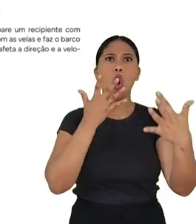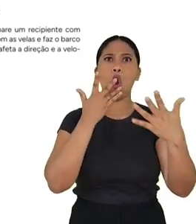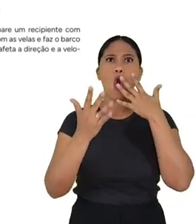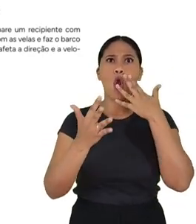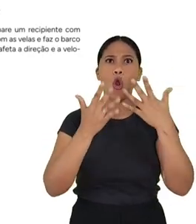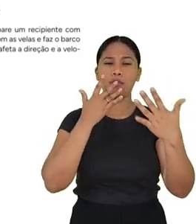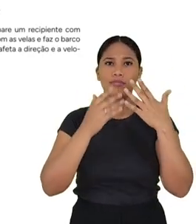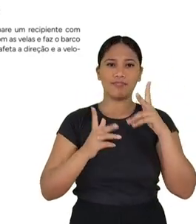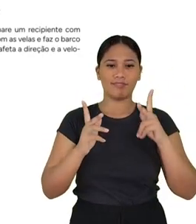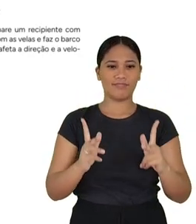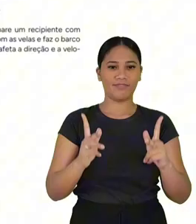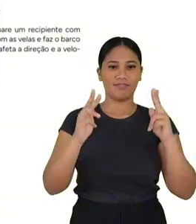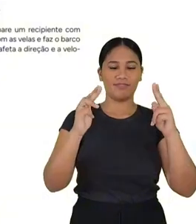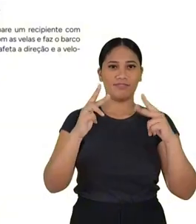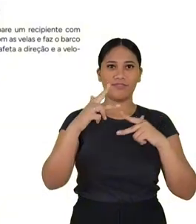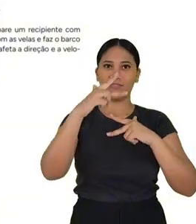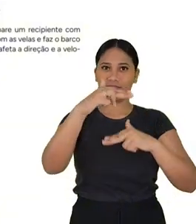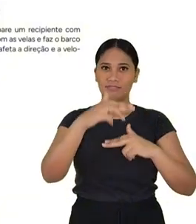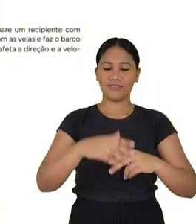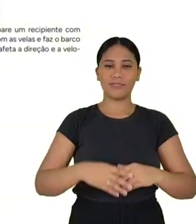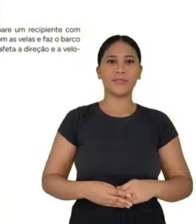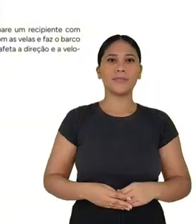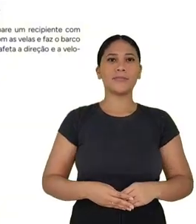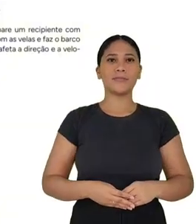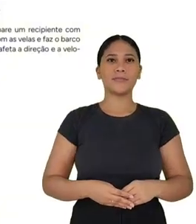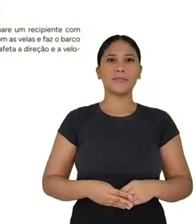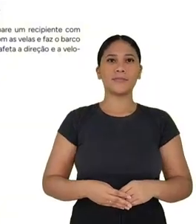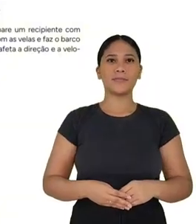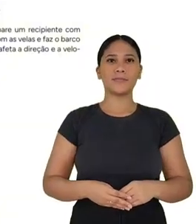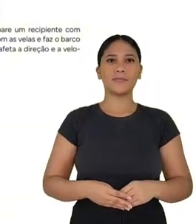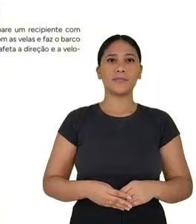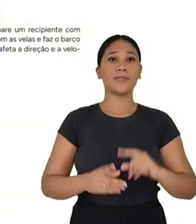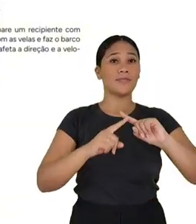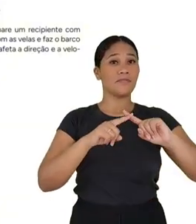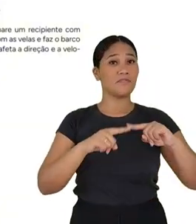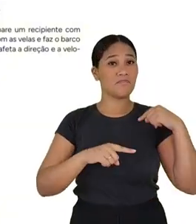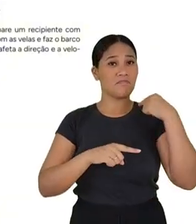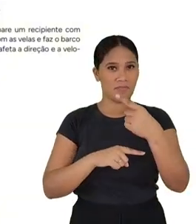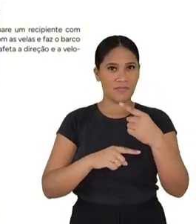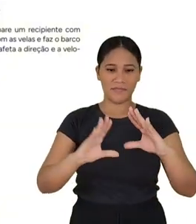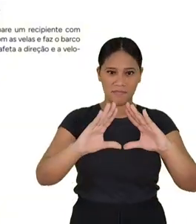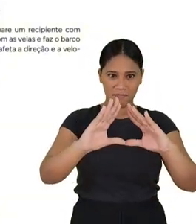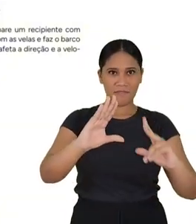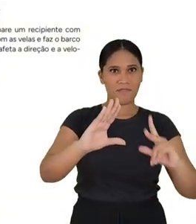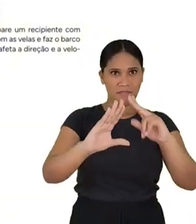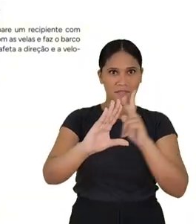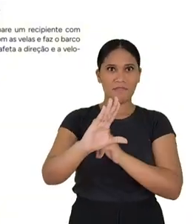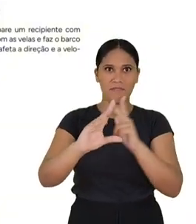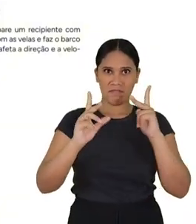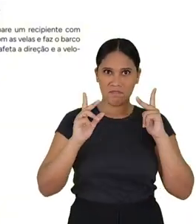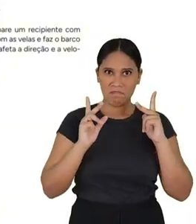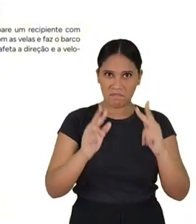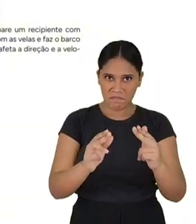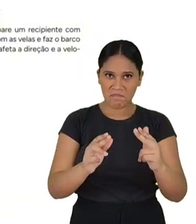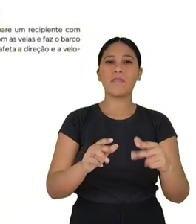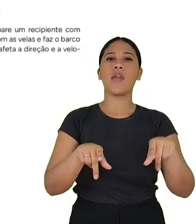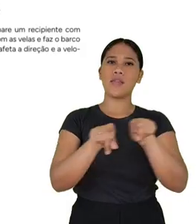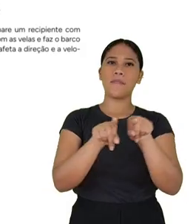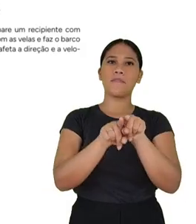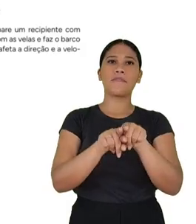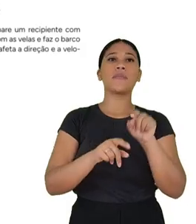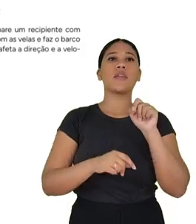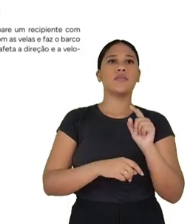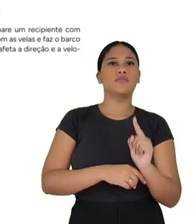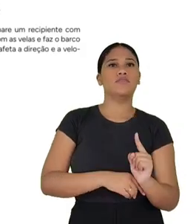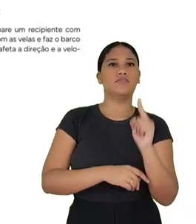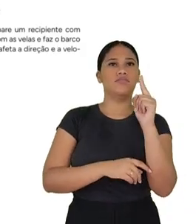vela, use uma folha de papel colorido e recorte um triângulo. Passo 3. Pegue o palito de churrasco e faça